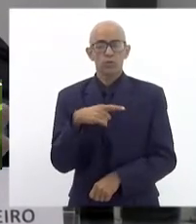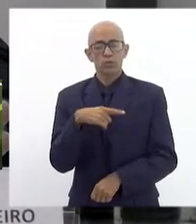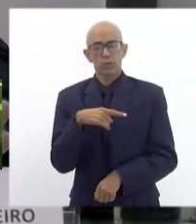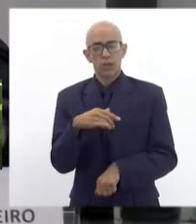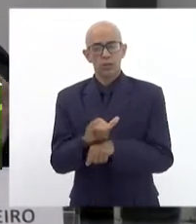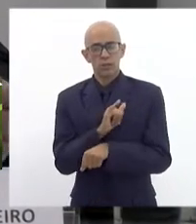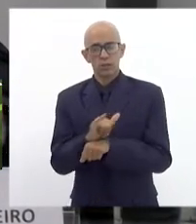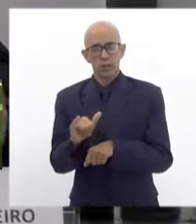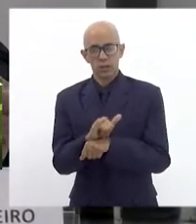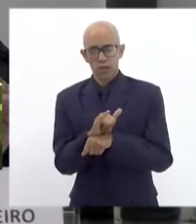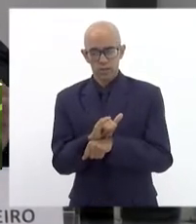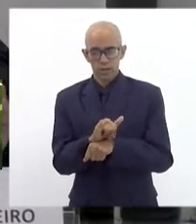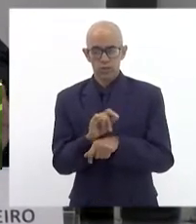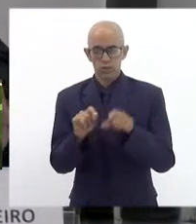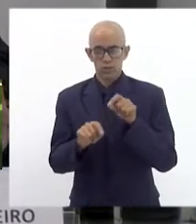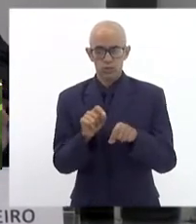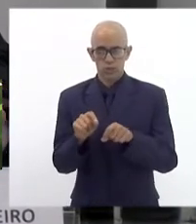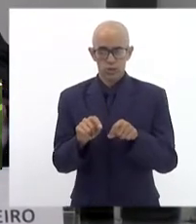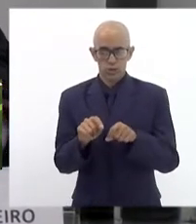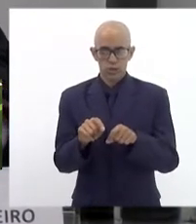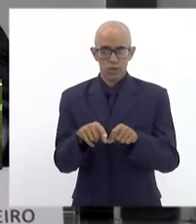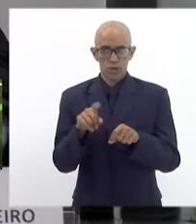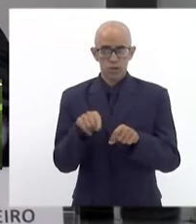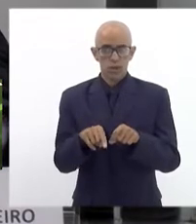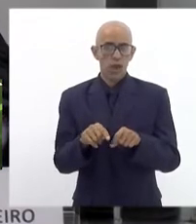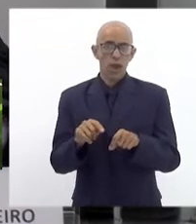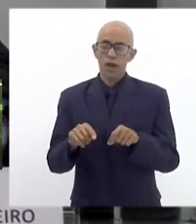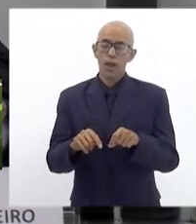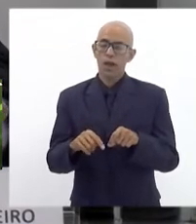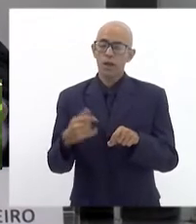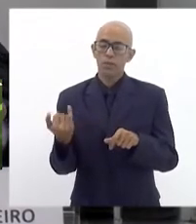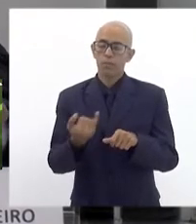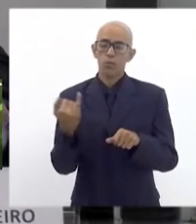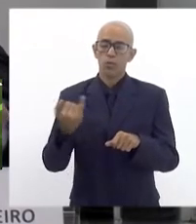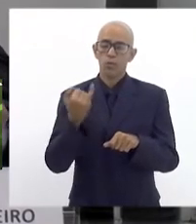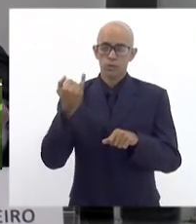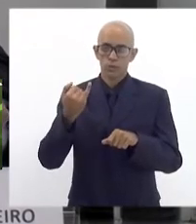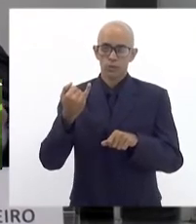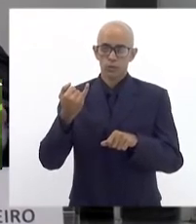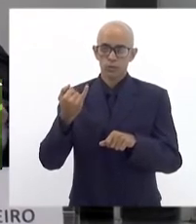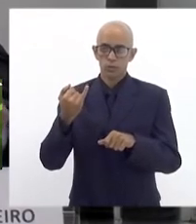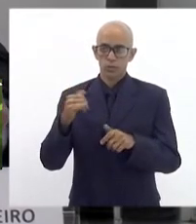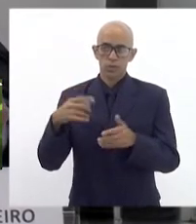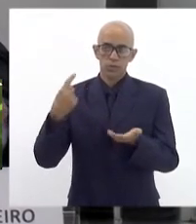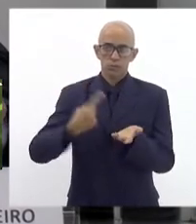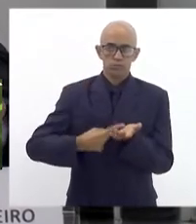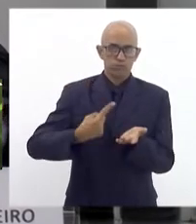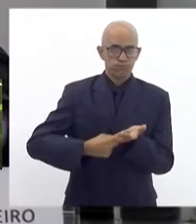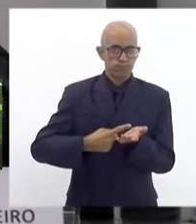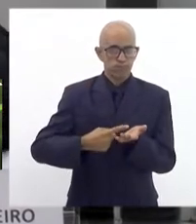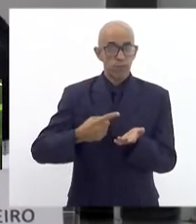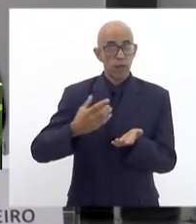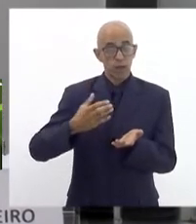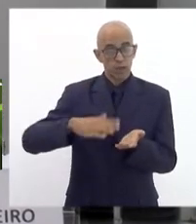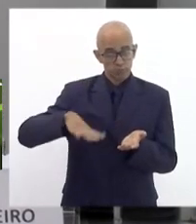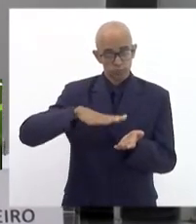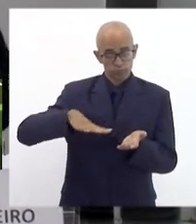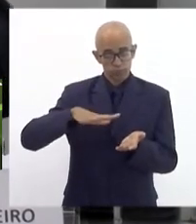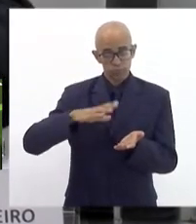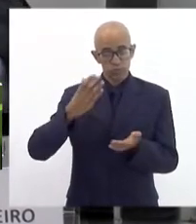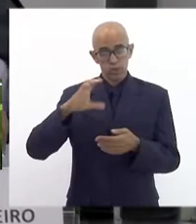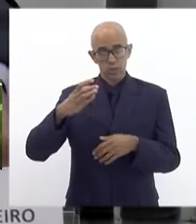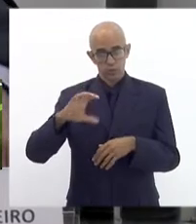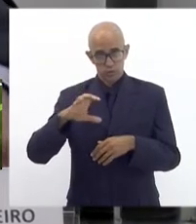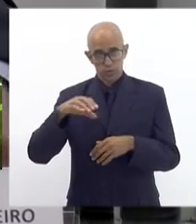né, estratégico, alguns falam vantagem competitiva, um trunfo muito importante, que é esse parque científico tão qualificado, tão diversificado, sediado